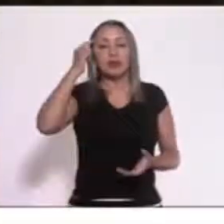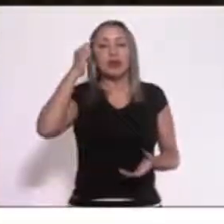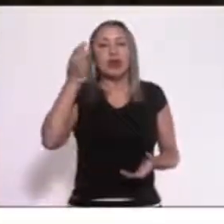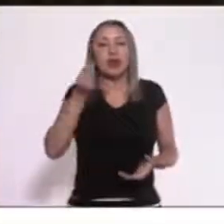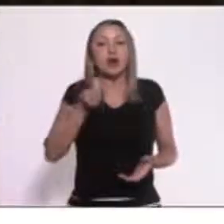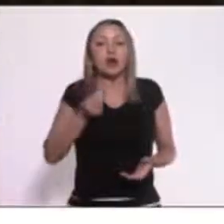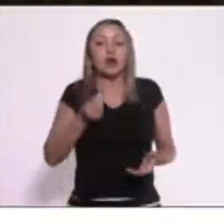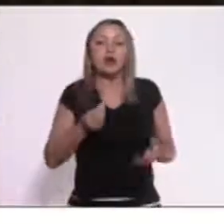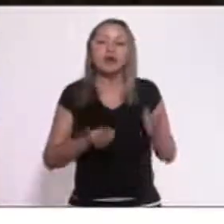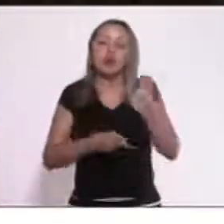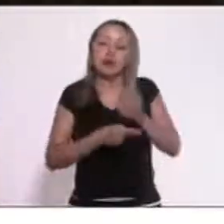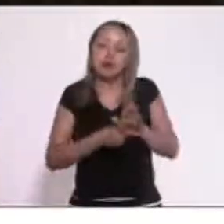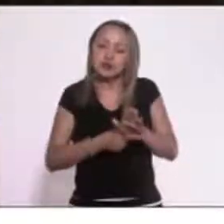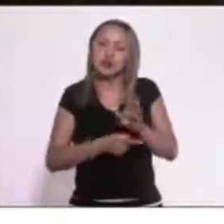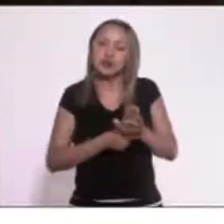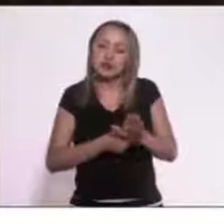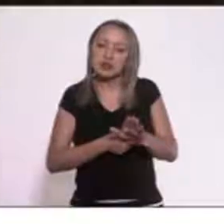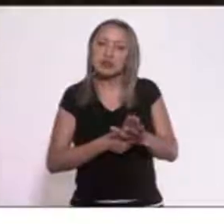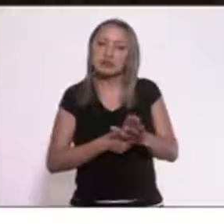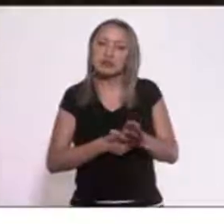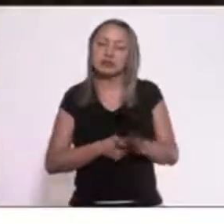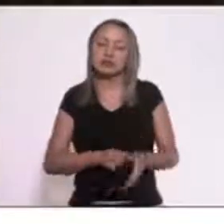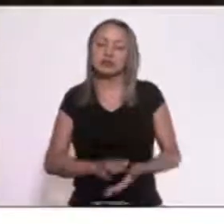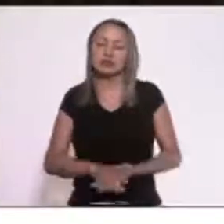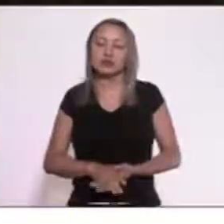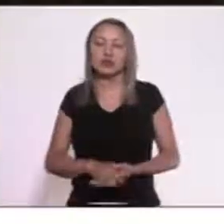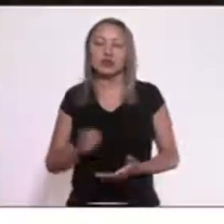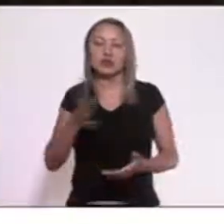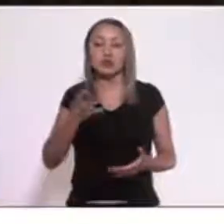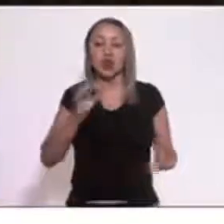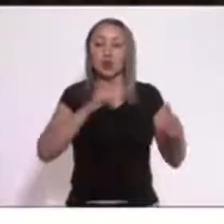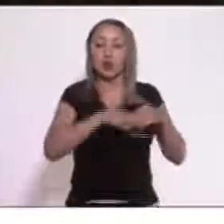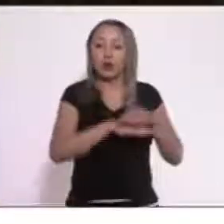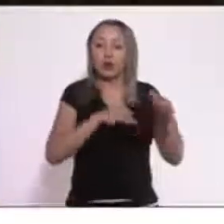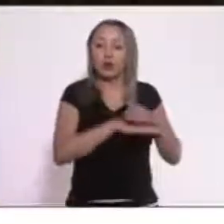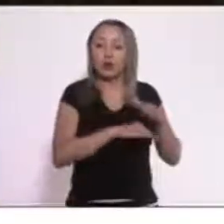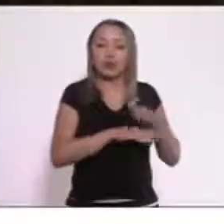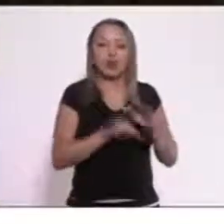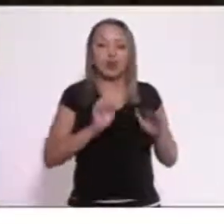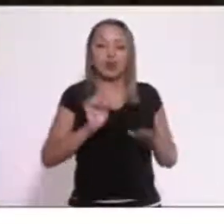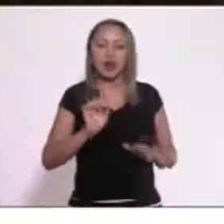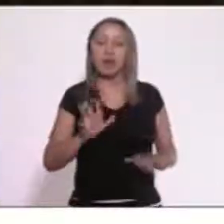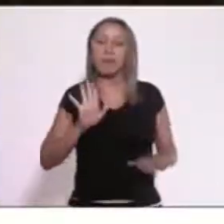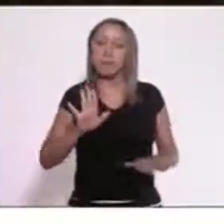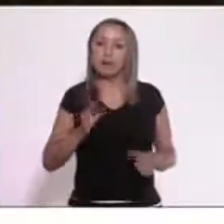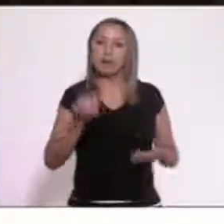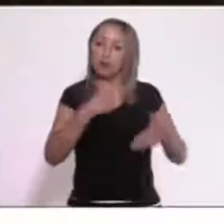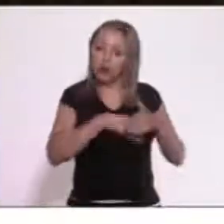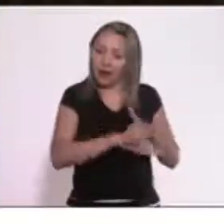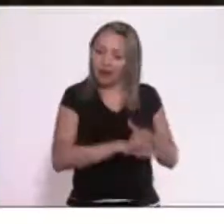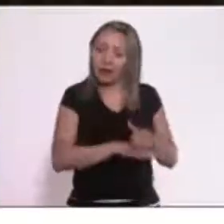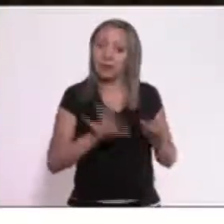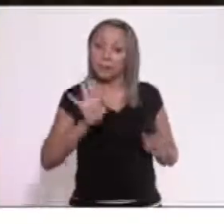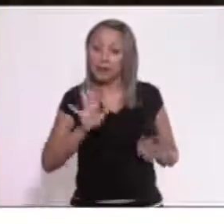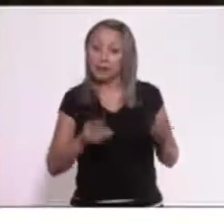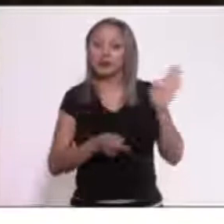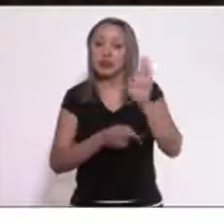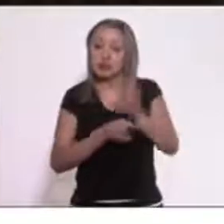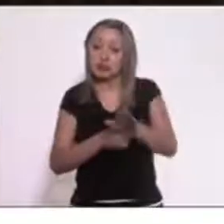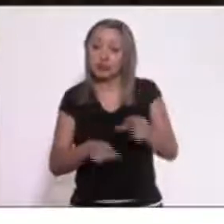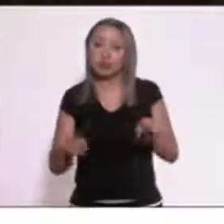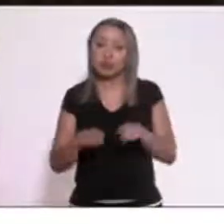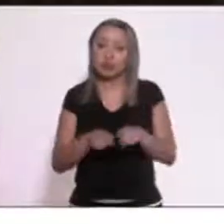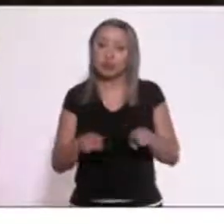racional, mas procurando não só economizar, mas além de economizar, indicando